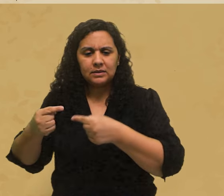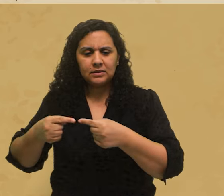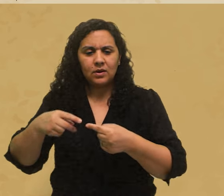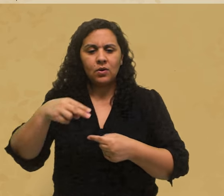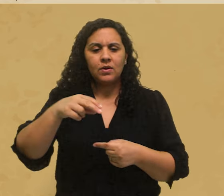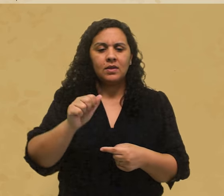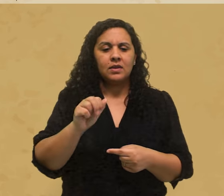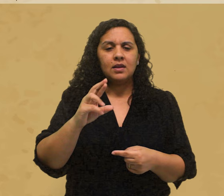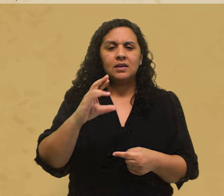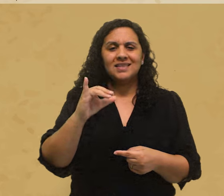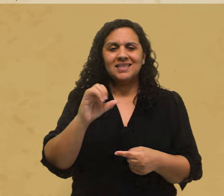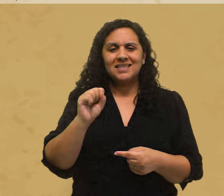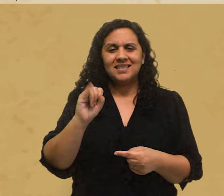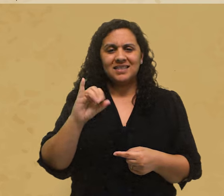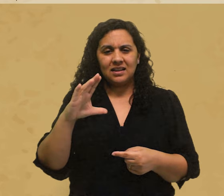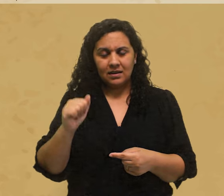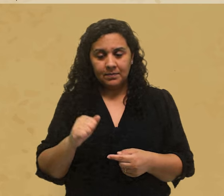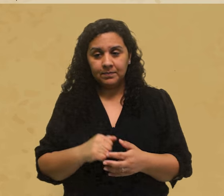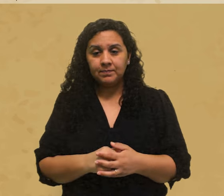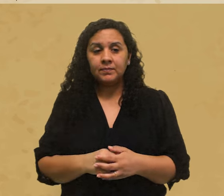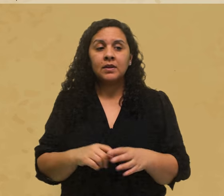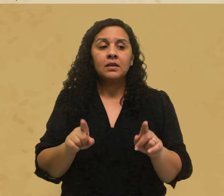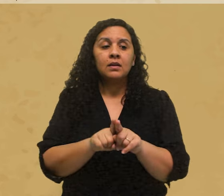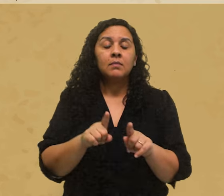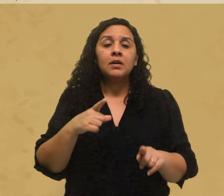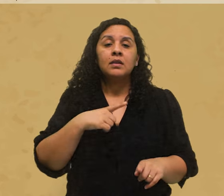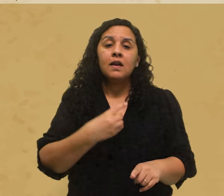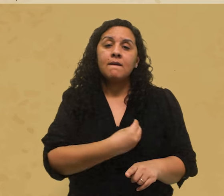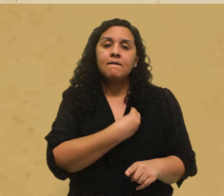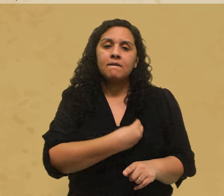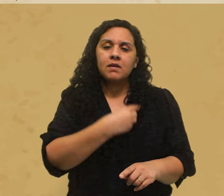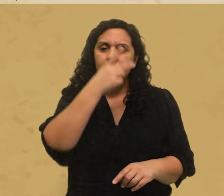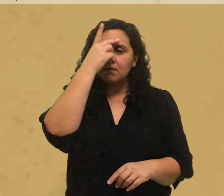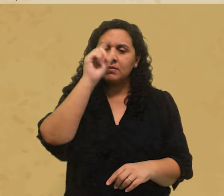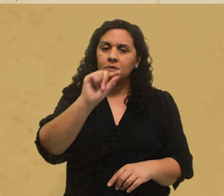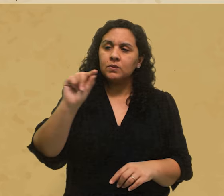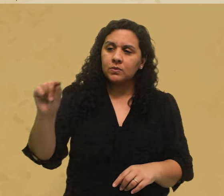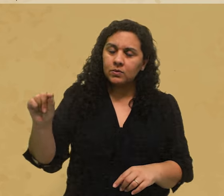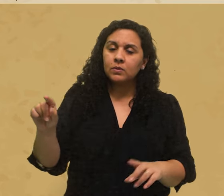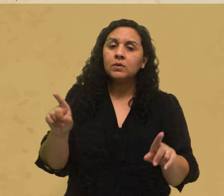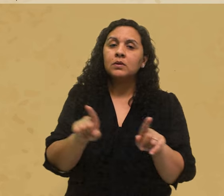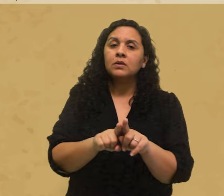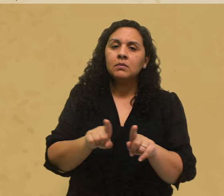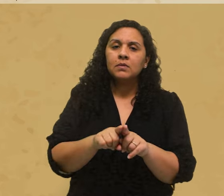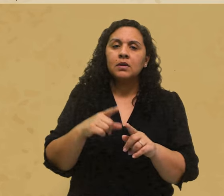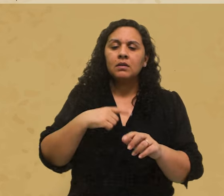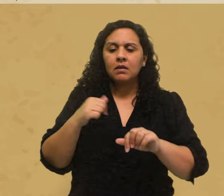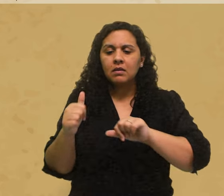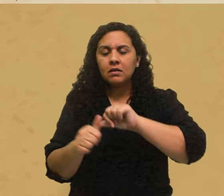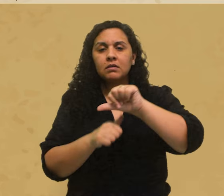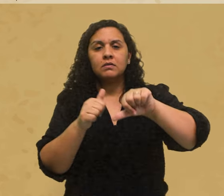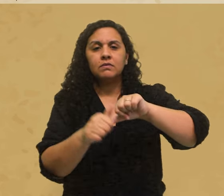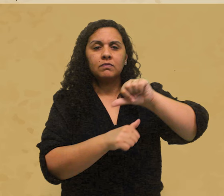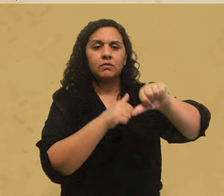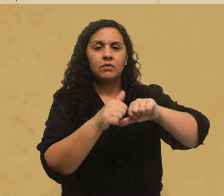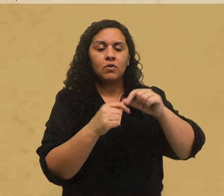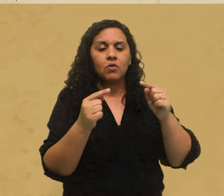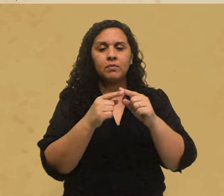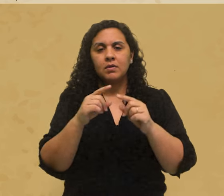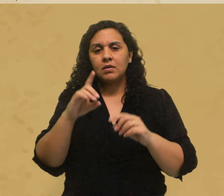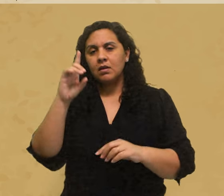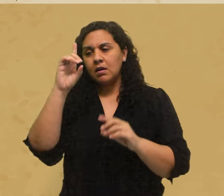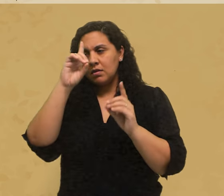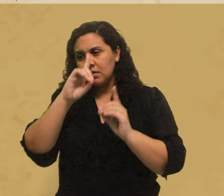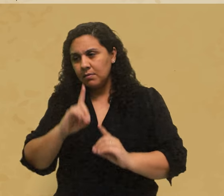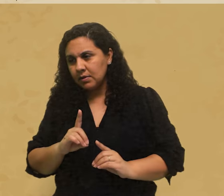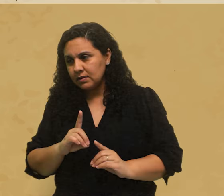uma competição narcísica. Além de reger a vida entre as pessoas, provoca